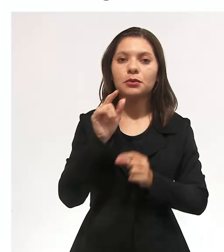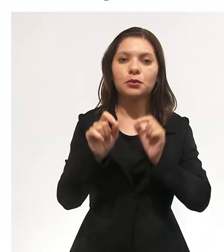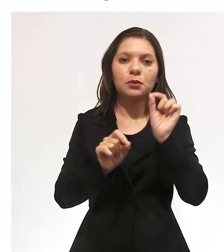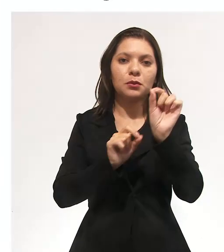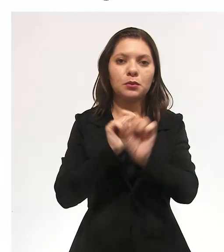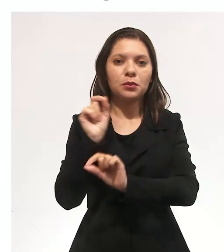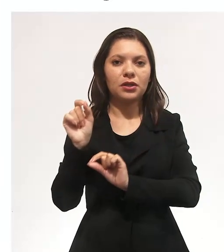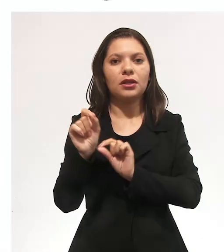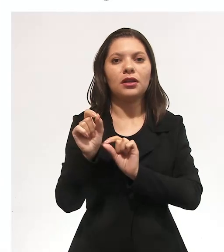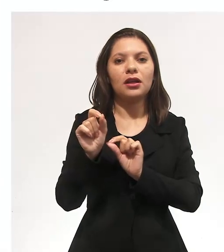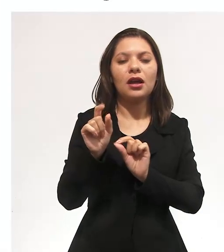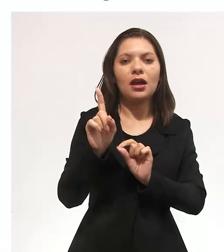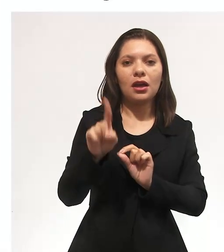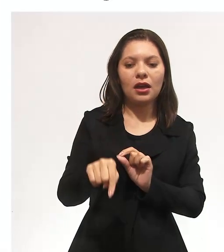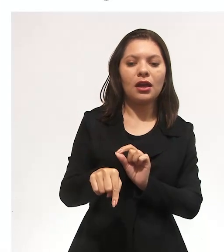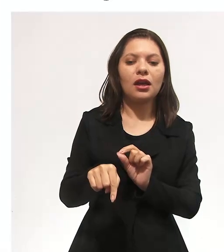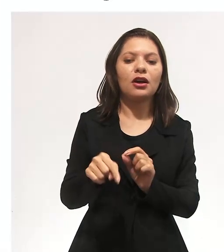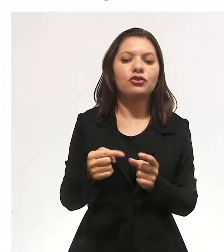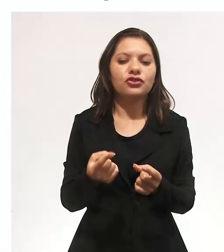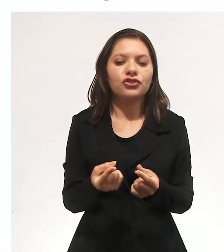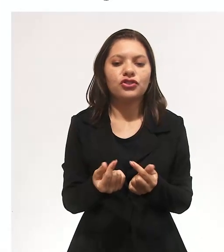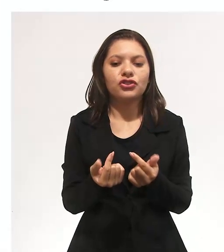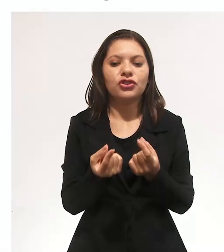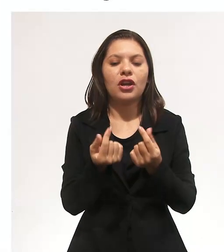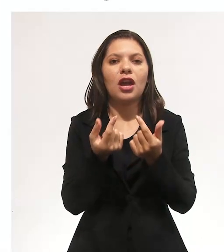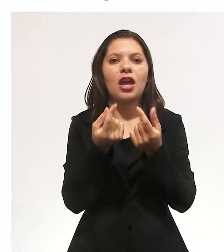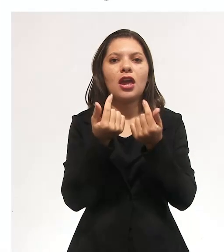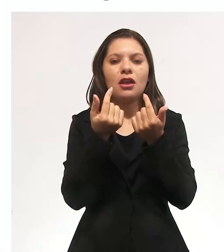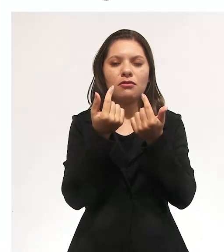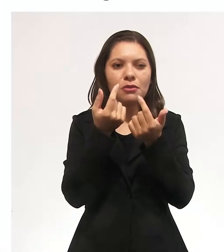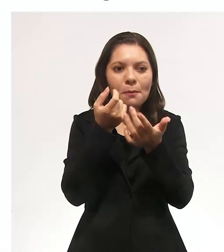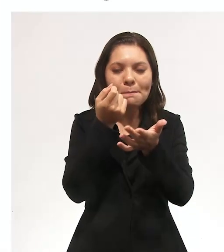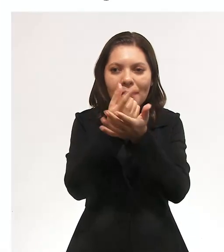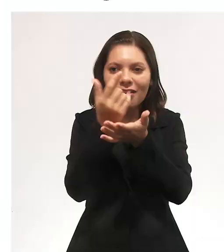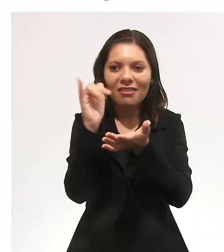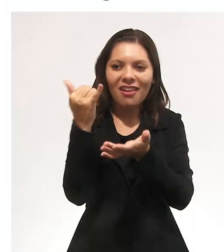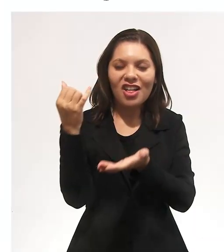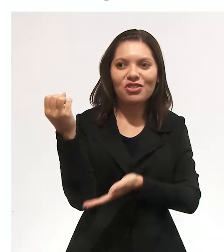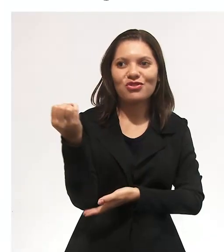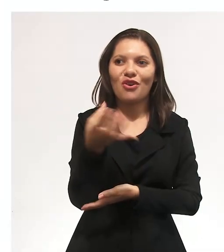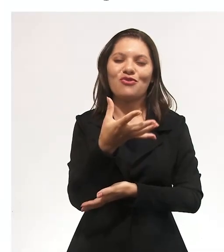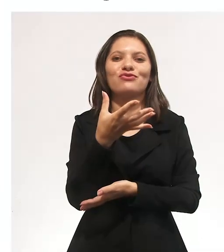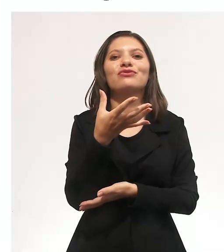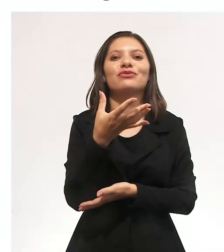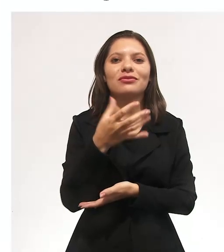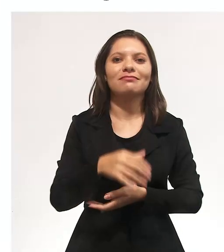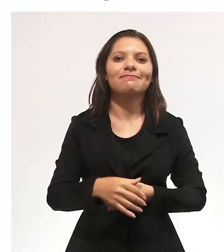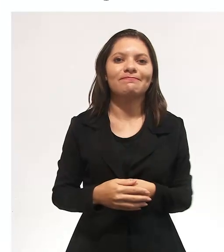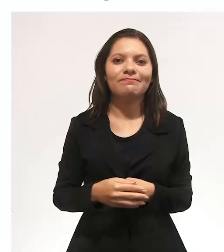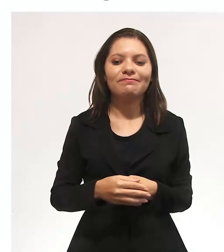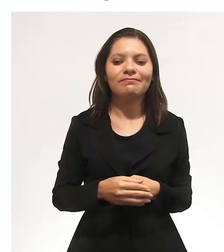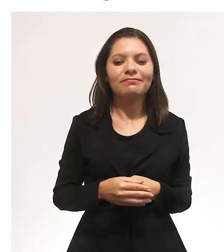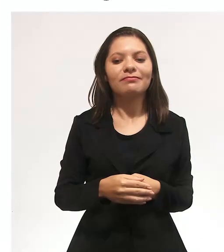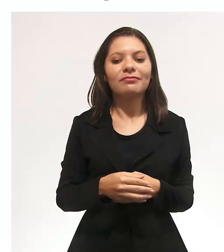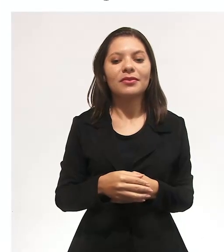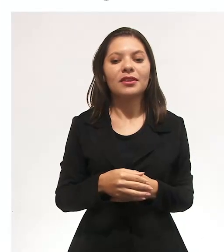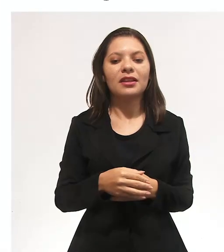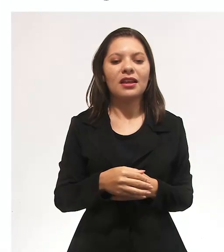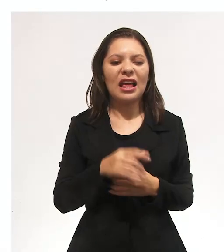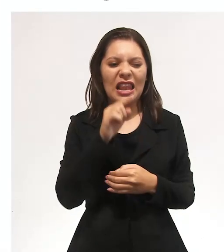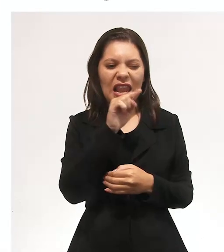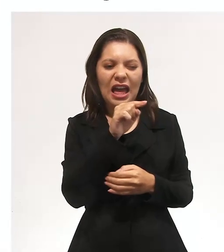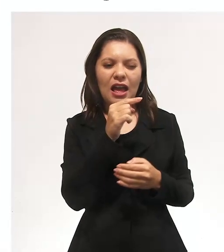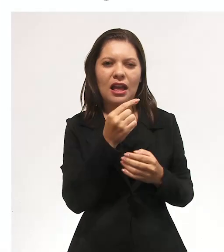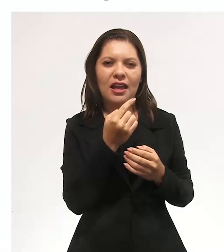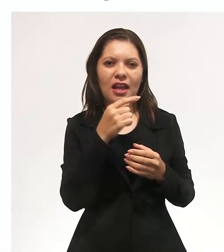é usar o dinheiro para comprar um celular novo em vez de